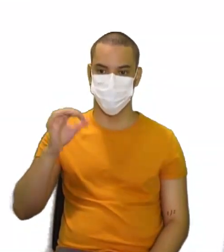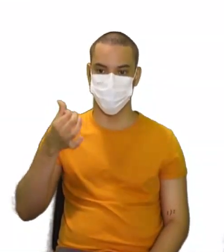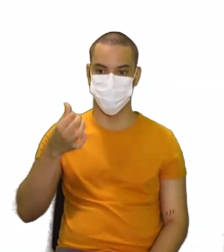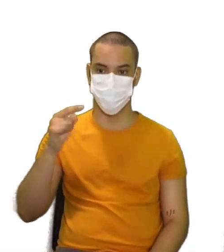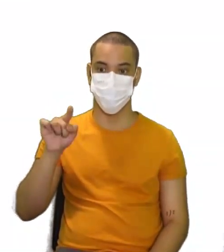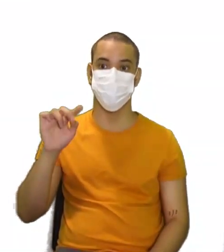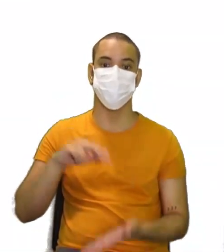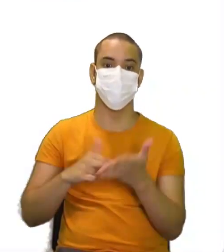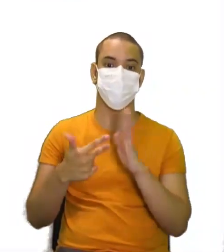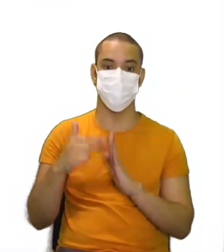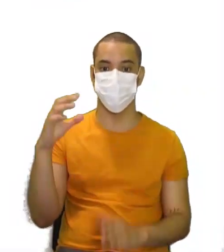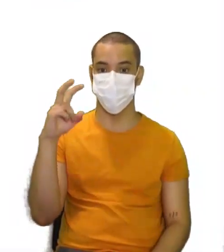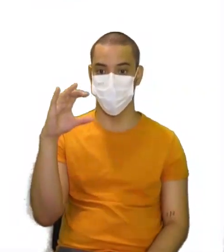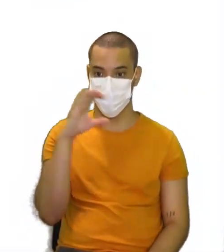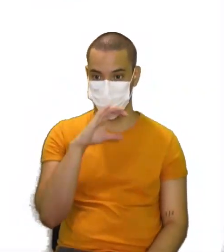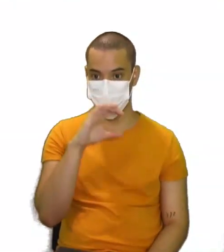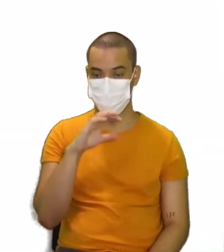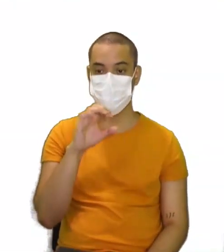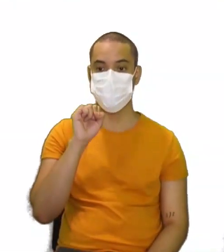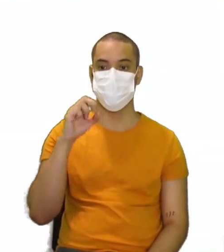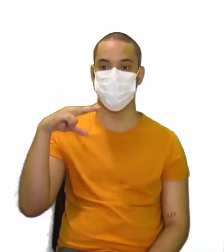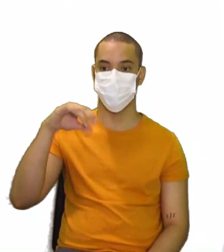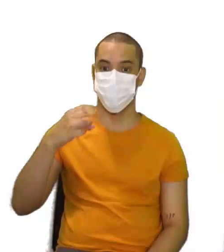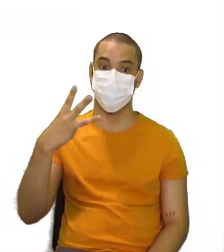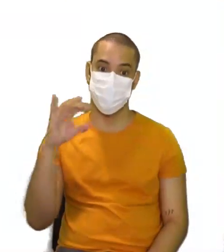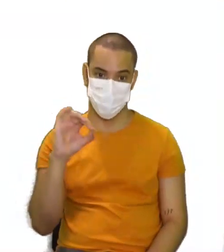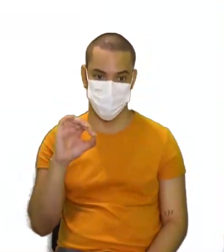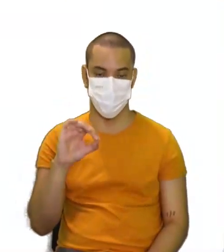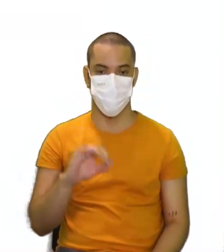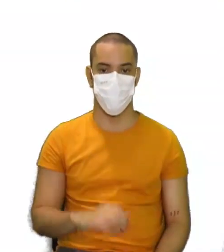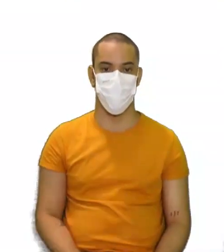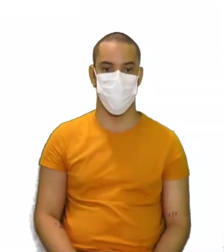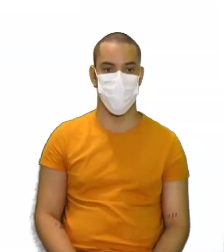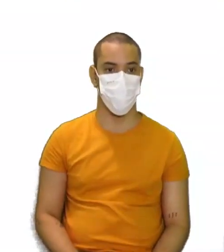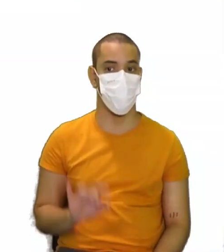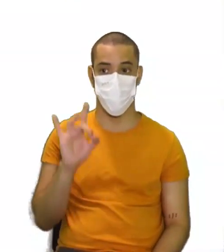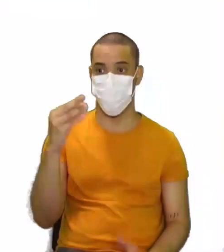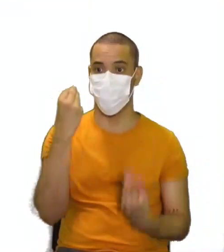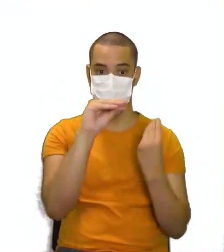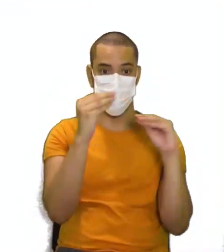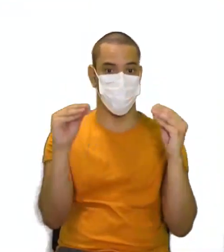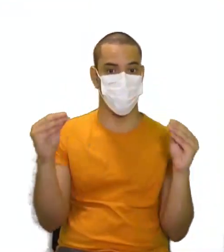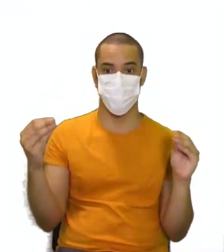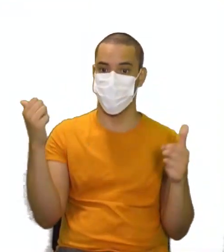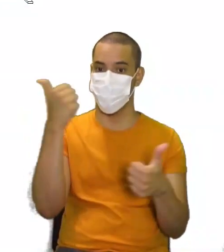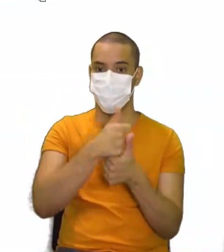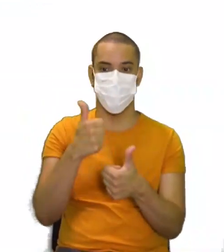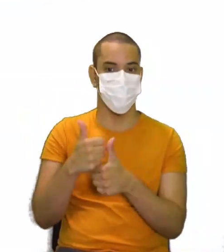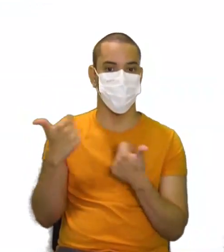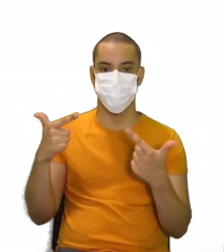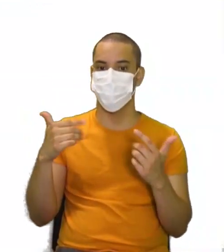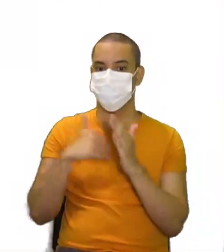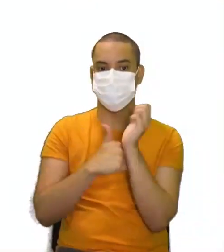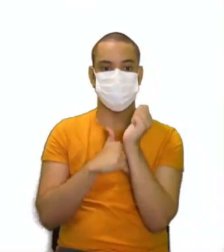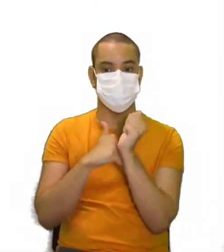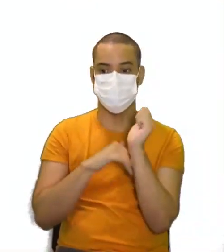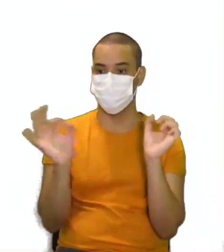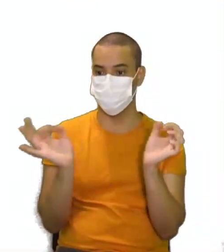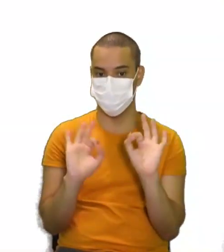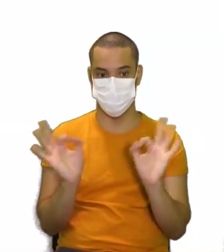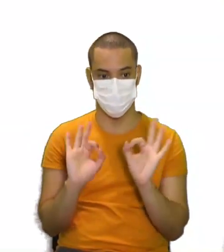valor da velocidade, e o seno de 30. Beleza? Aí você só vai fazer conta, gente. Aqui não tem segredo